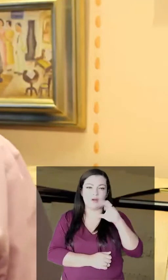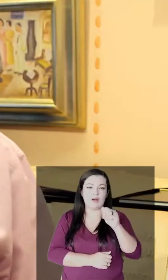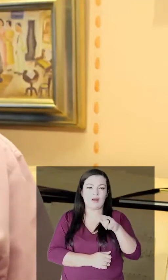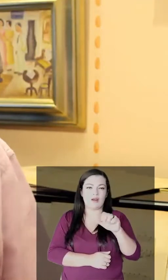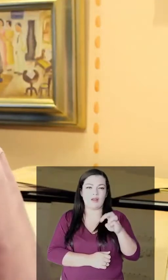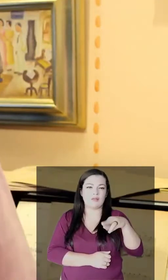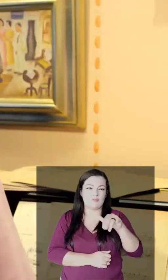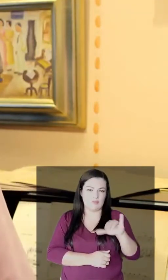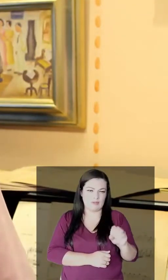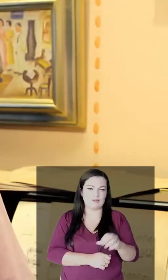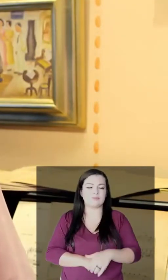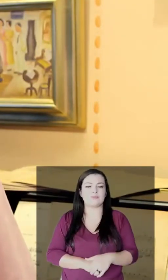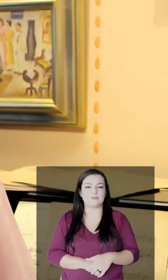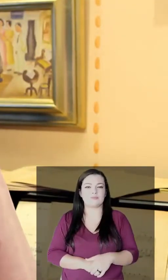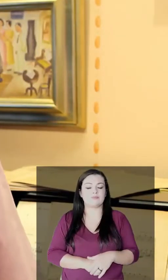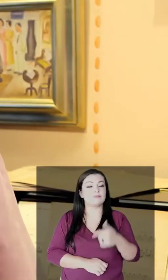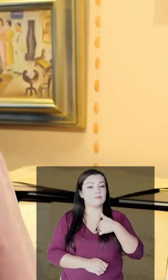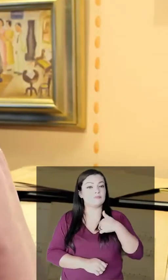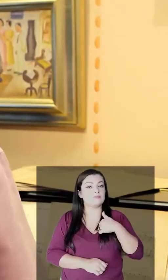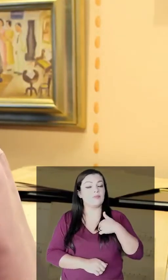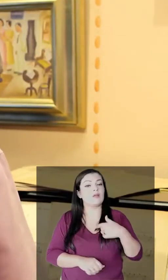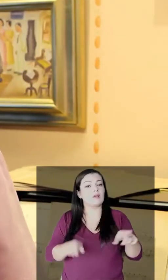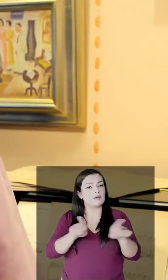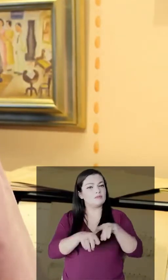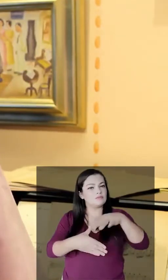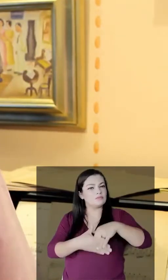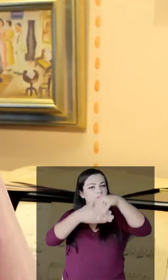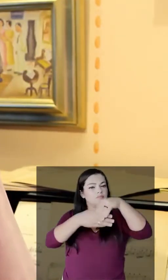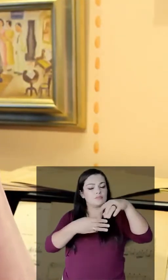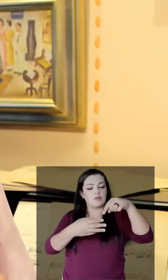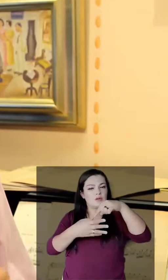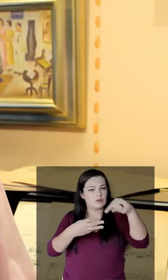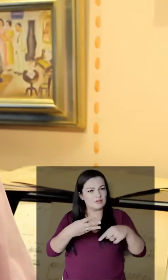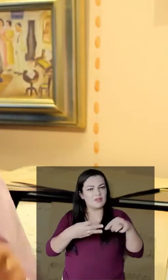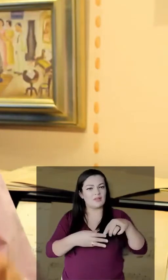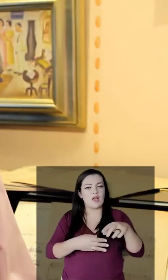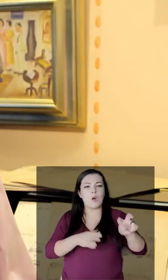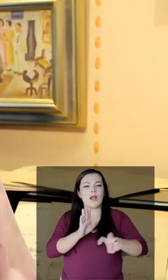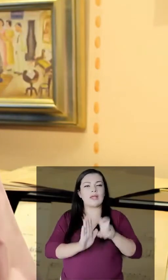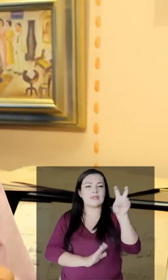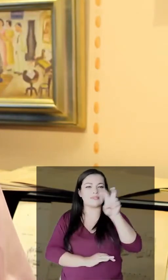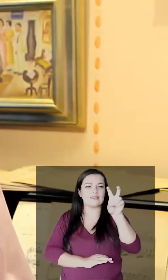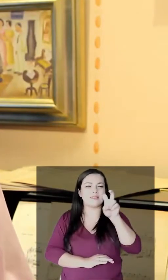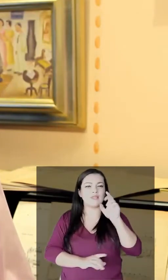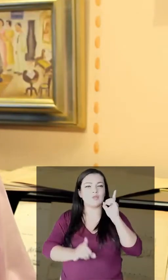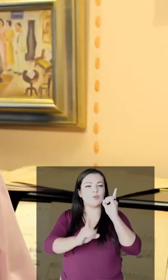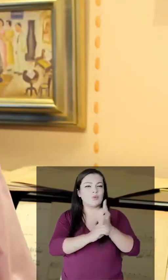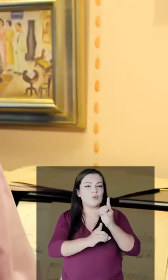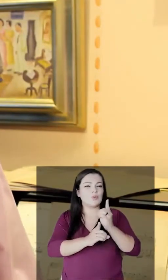Andrade. Um evento a ser destacado nesse período foi o nosso quinto encontro de Museus